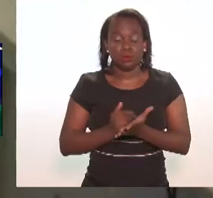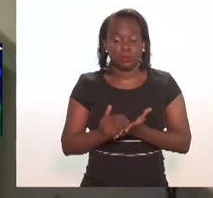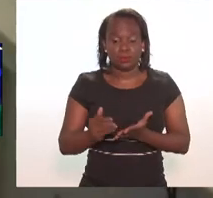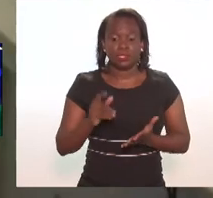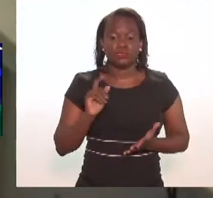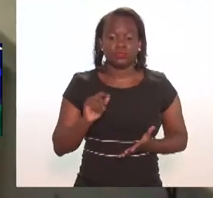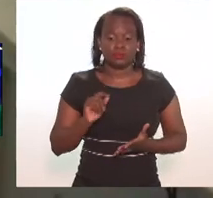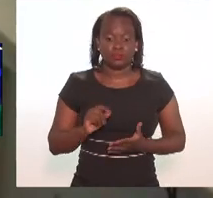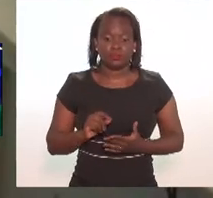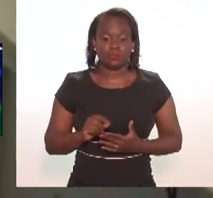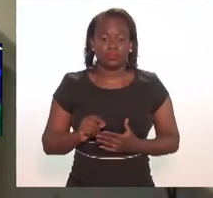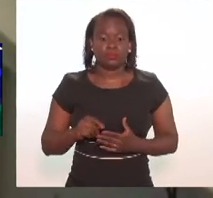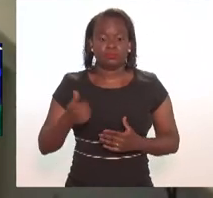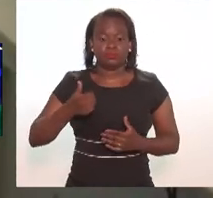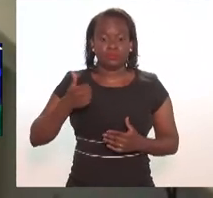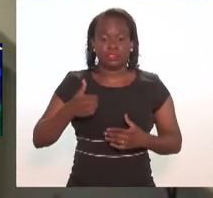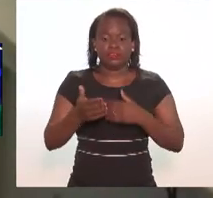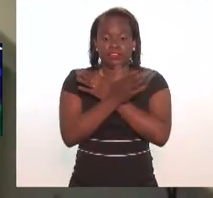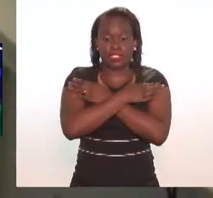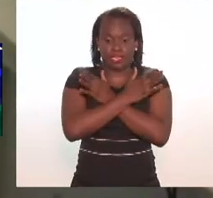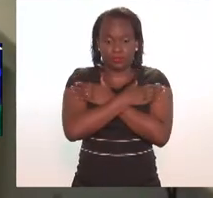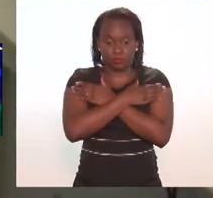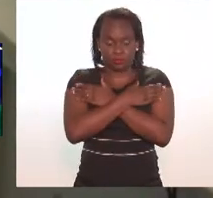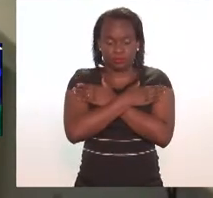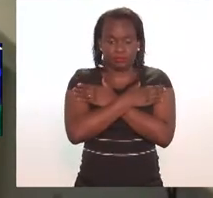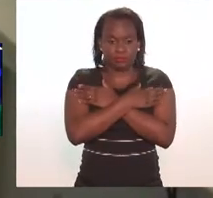começa a acontecer o primeiro feriado.